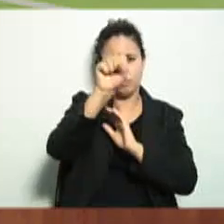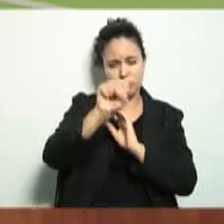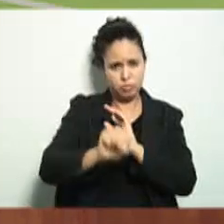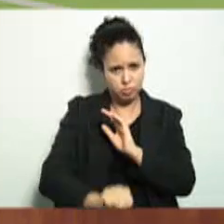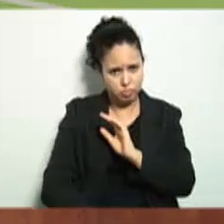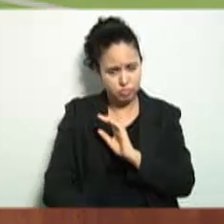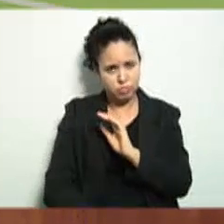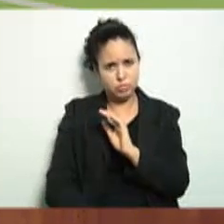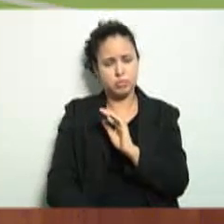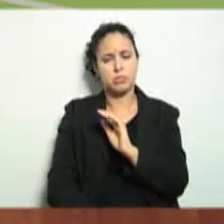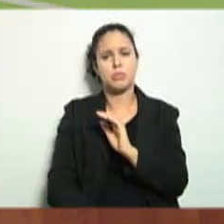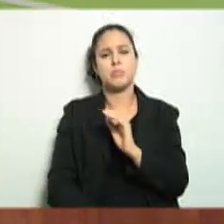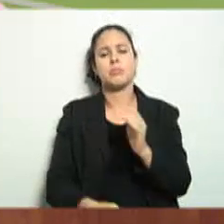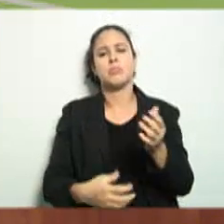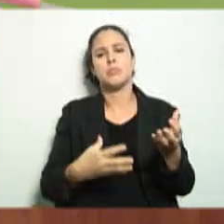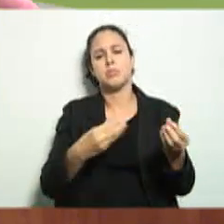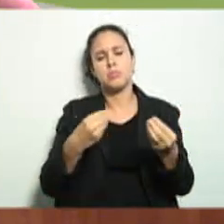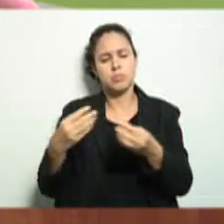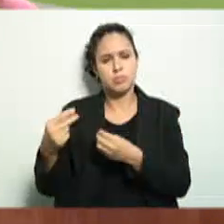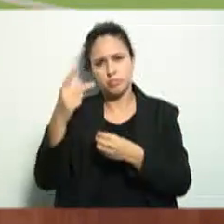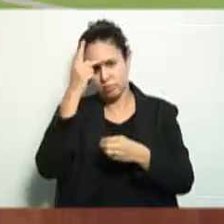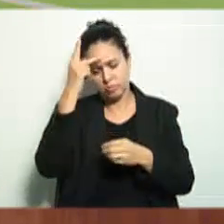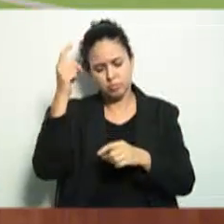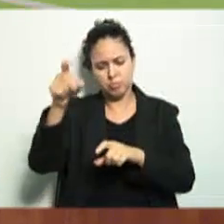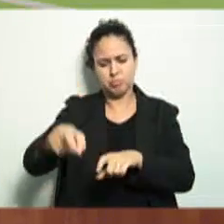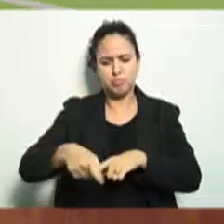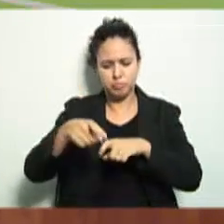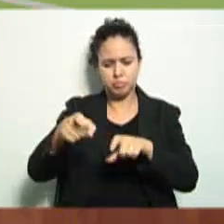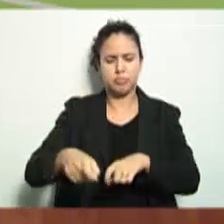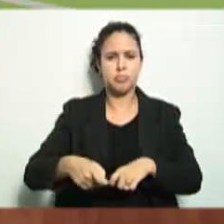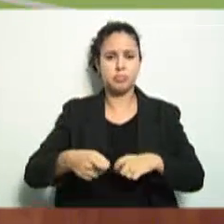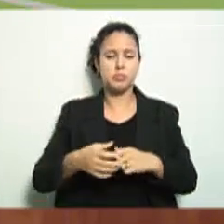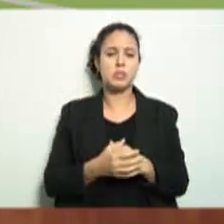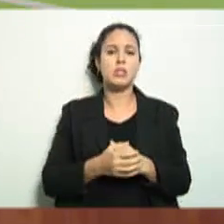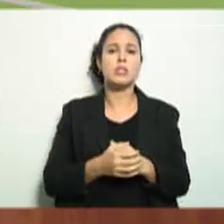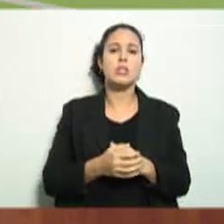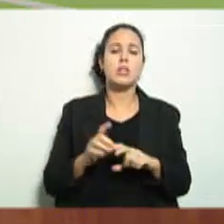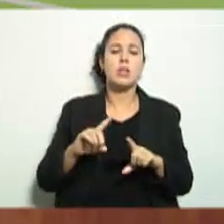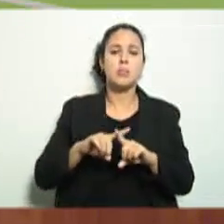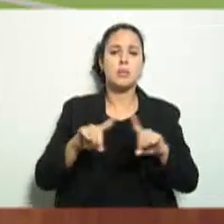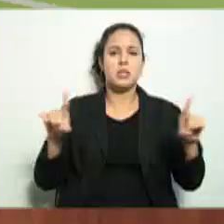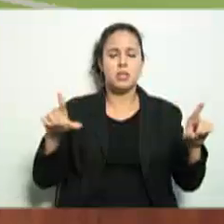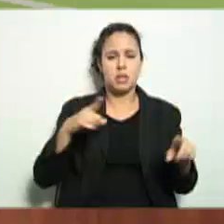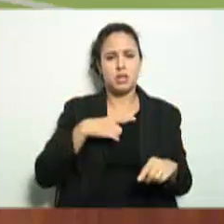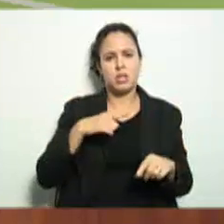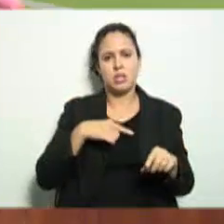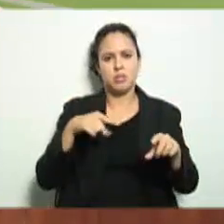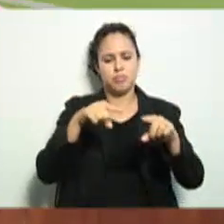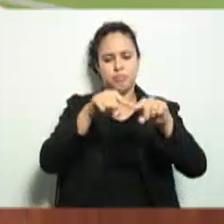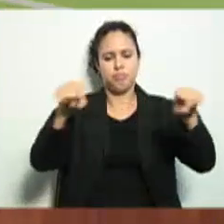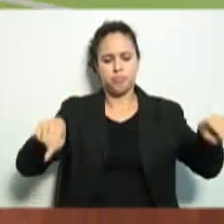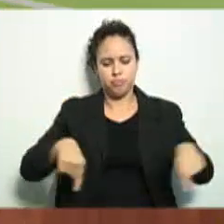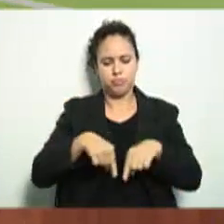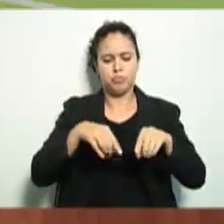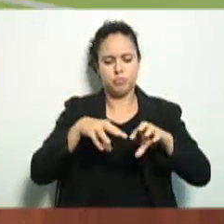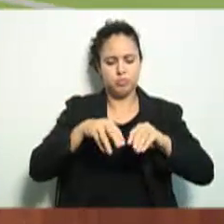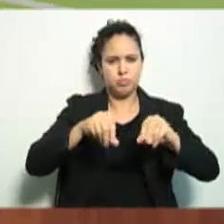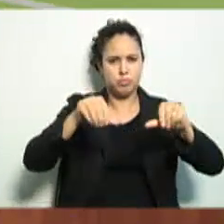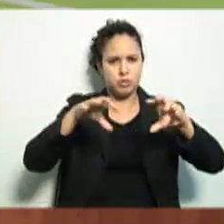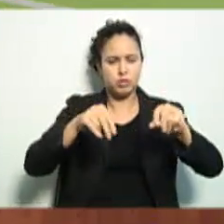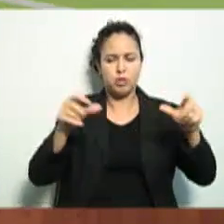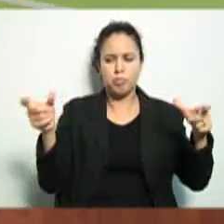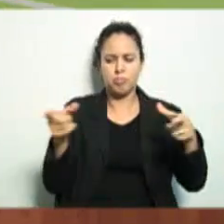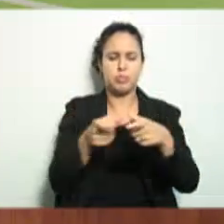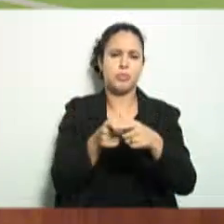Grande do Sul, muitos agricultores e havia o quê? Pouca terra. Se eu tenho muita gente para trabalhar e eu tenho